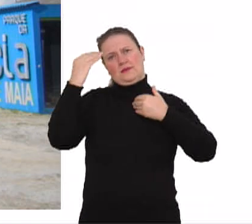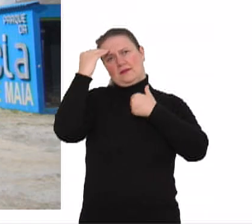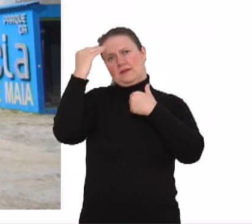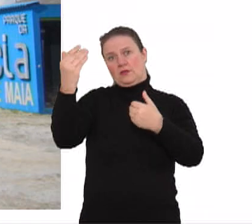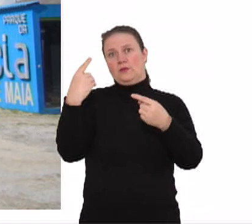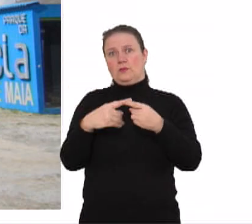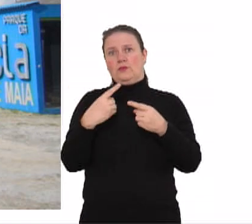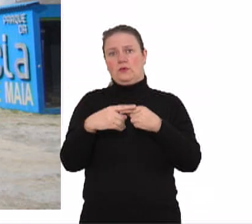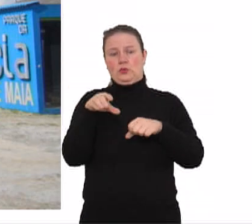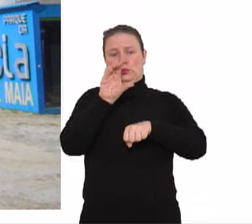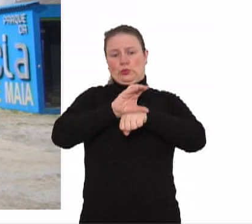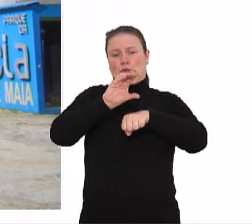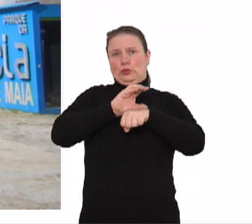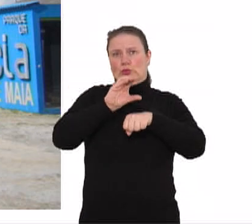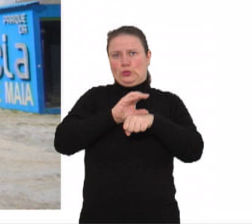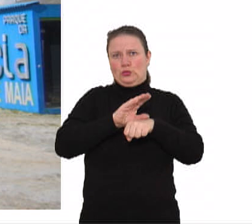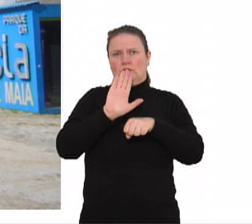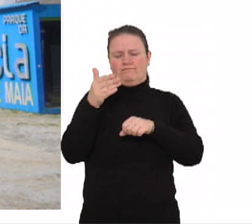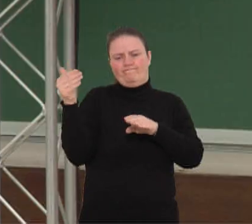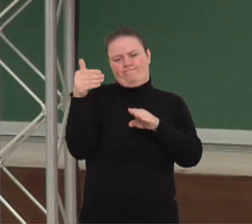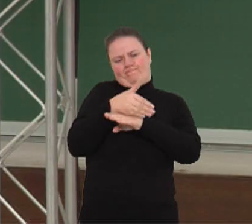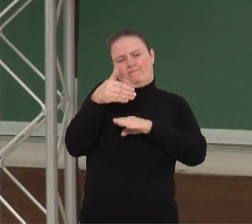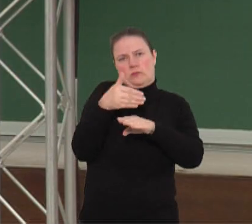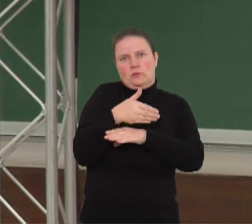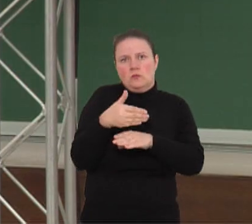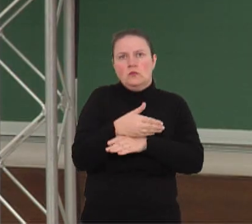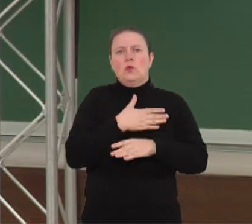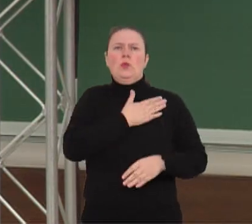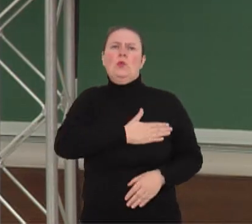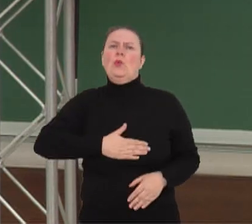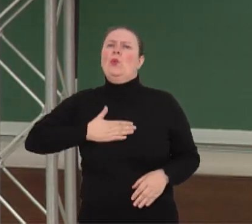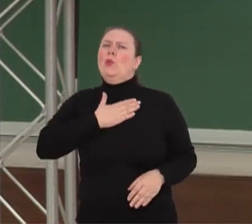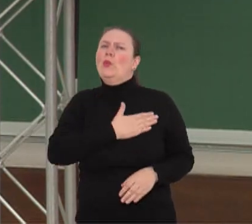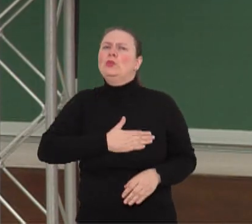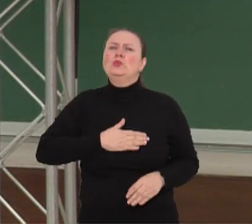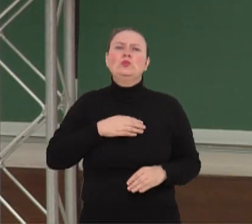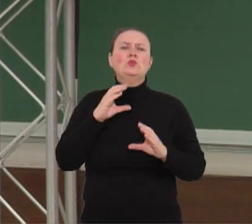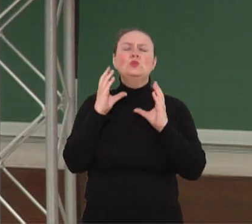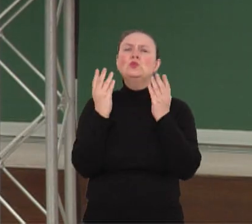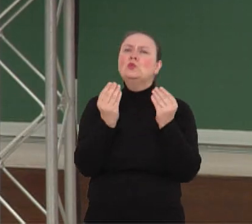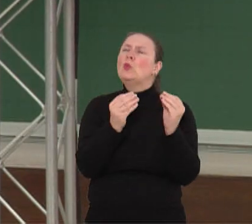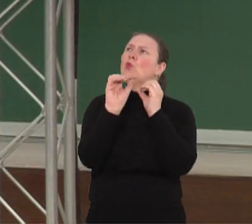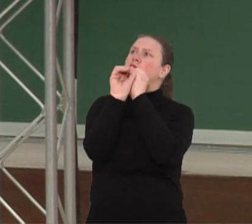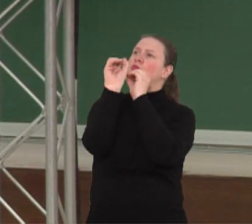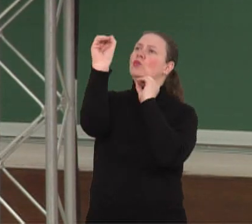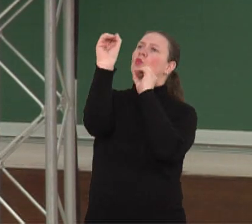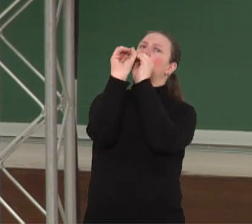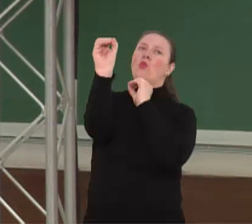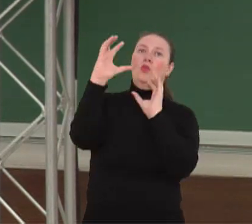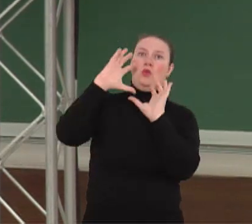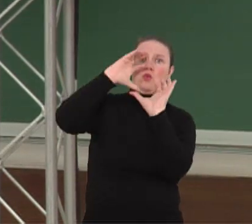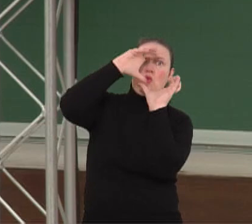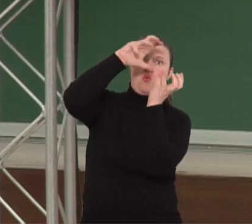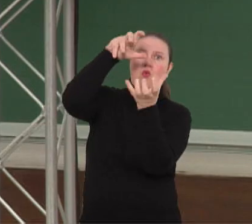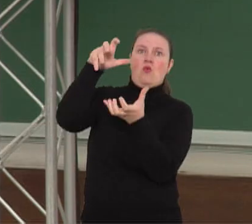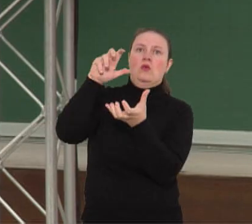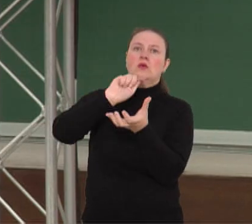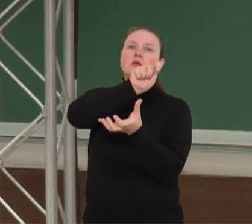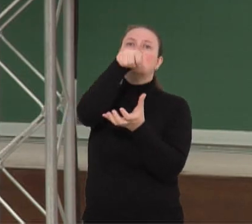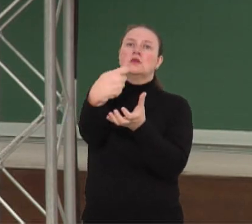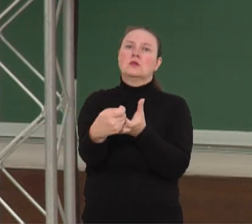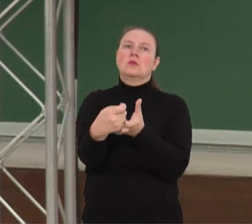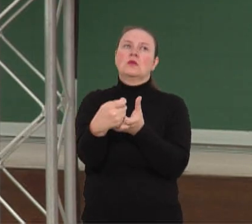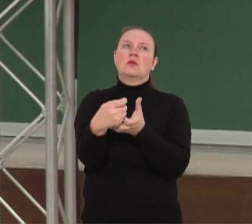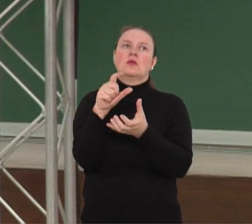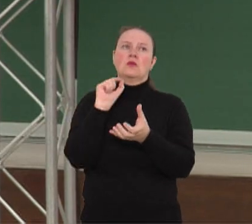fiz vários cursos de astronomia lá. Eu já tenho um gosto muito grande pela astronomia. Esse globo terrestre, ele representa a proporção